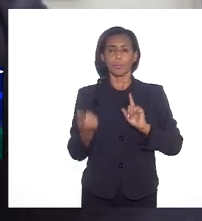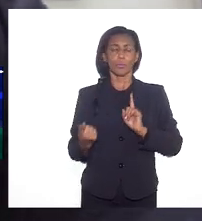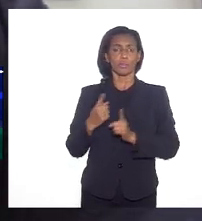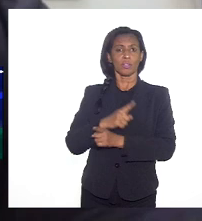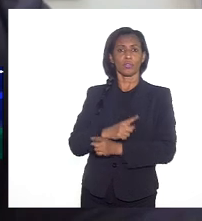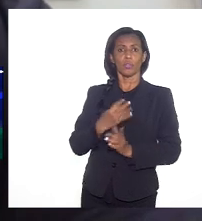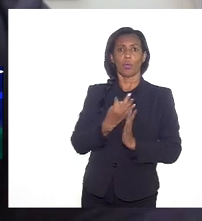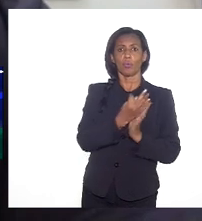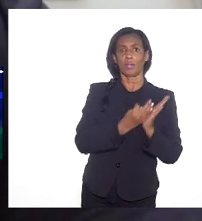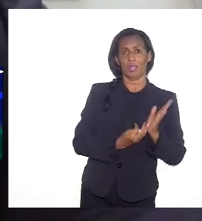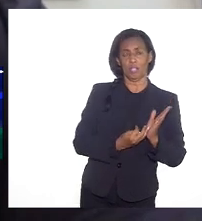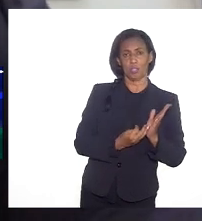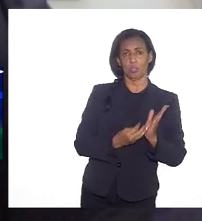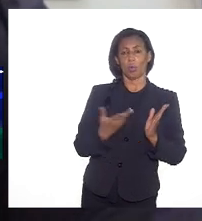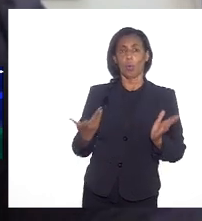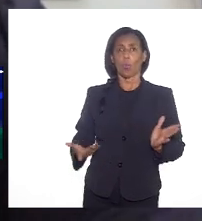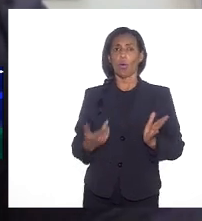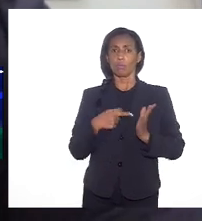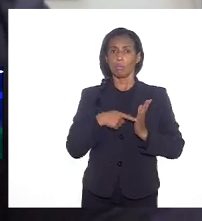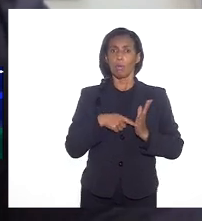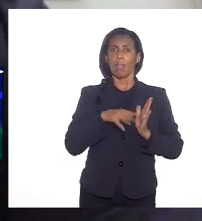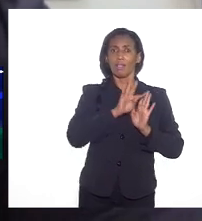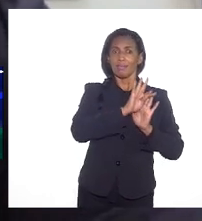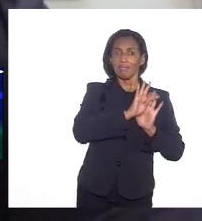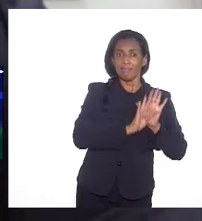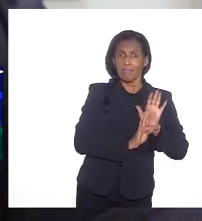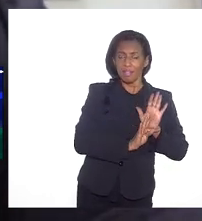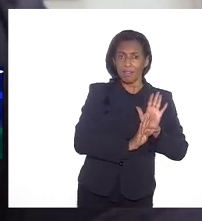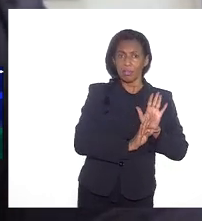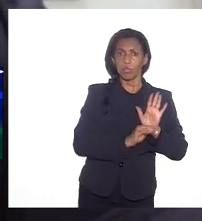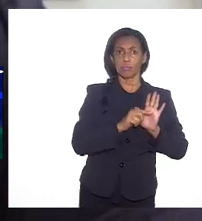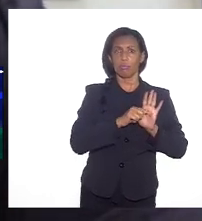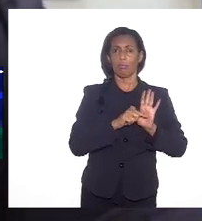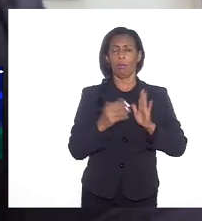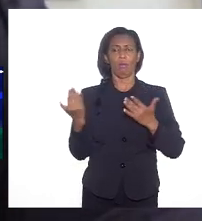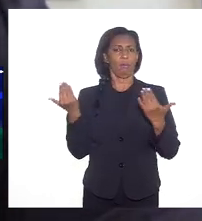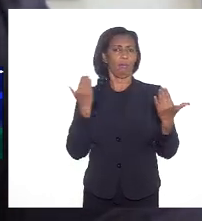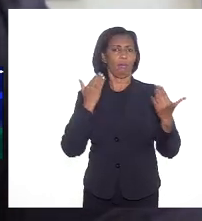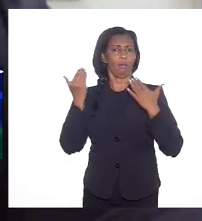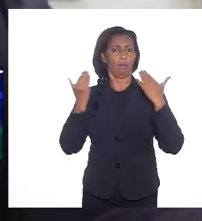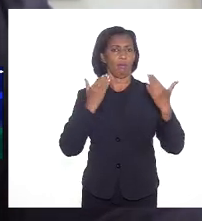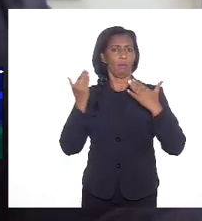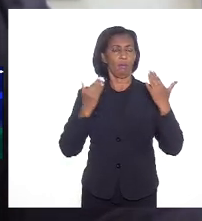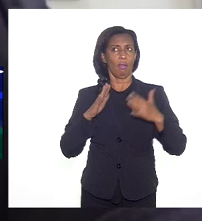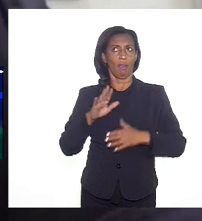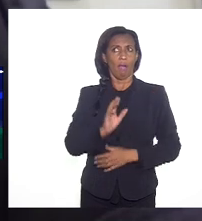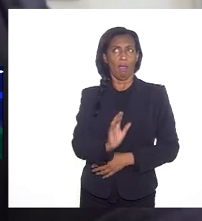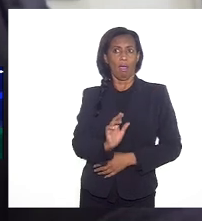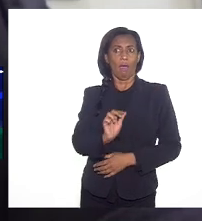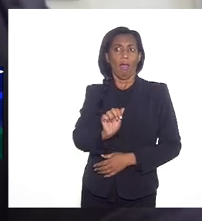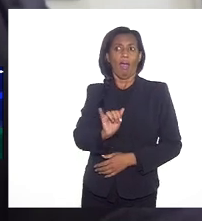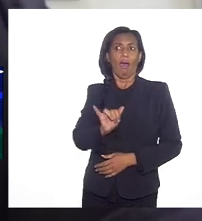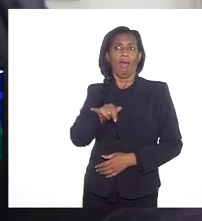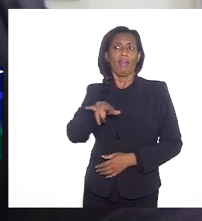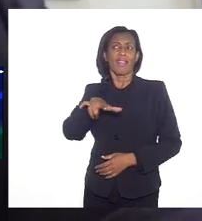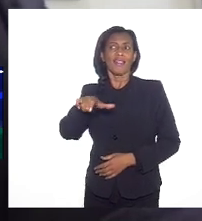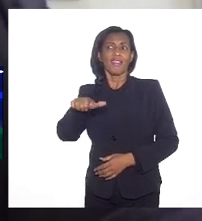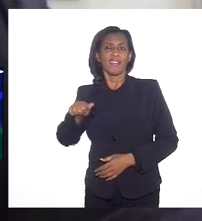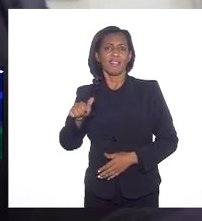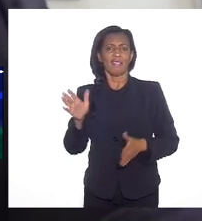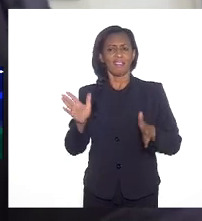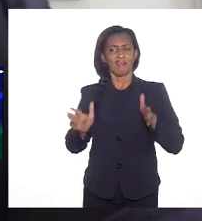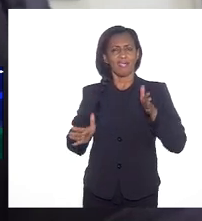o texto quando vossa excelência coloca no texto que as relações ainda que temporárias